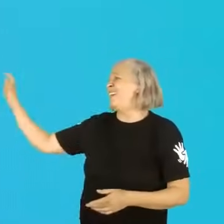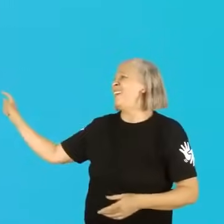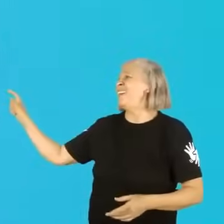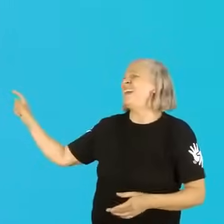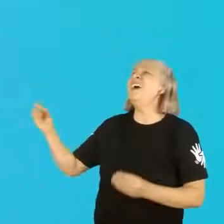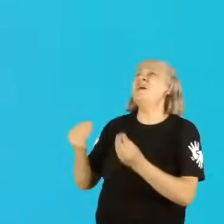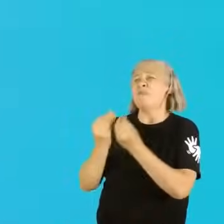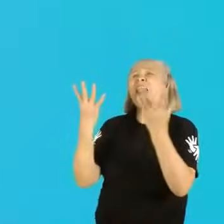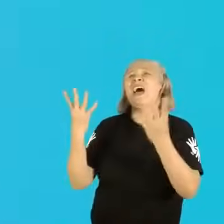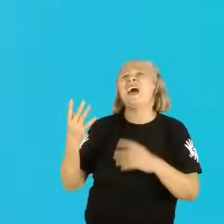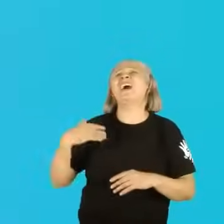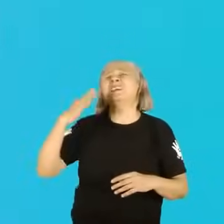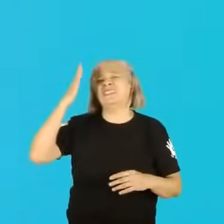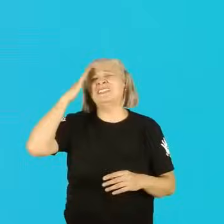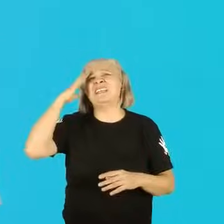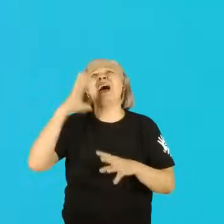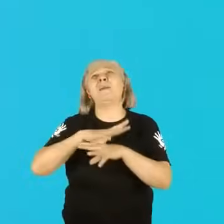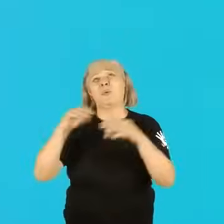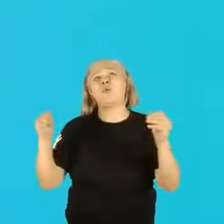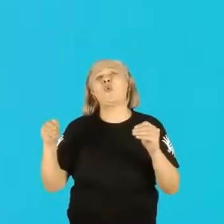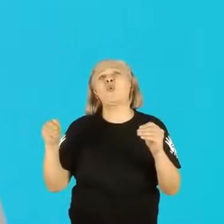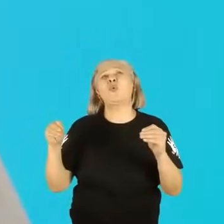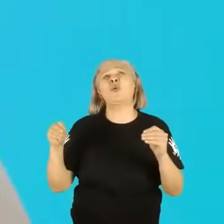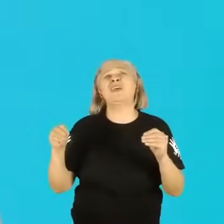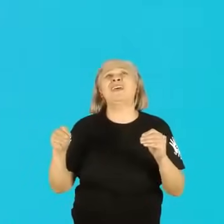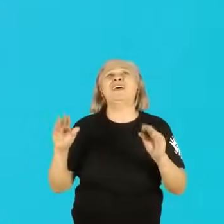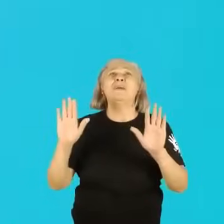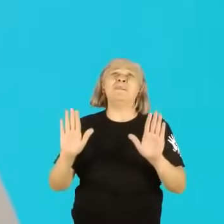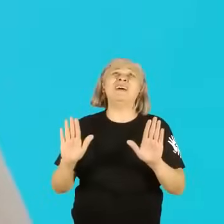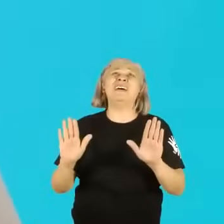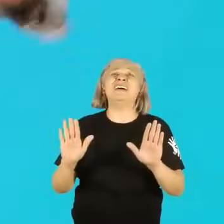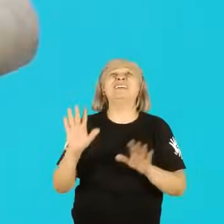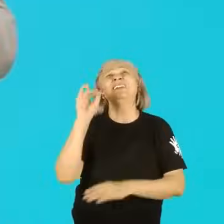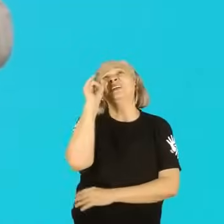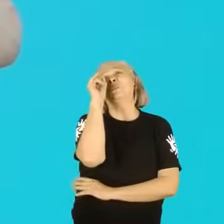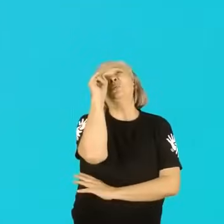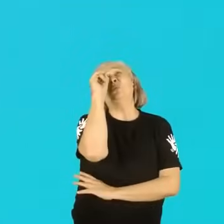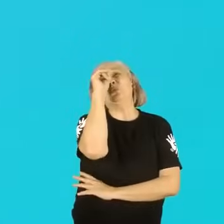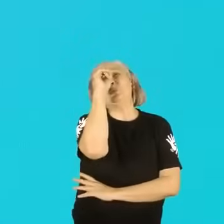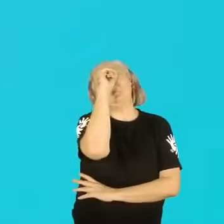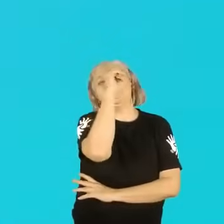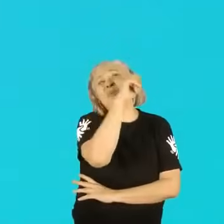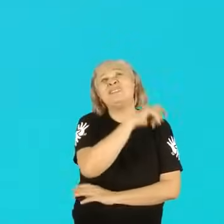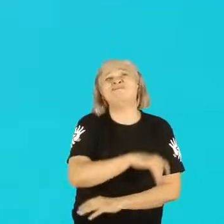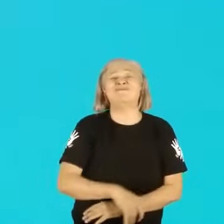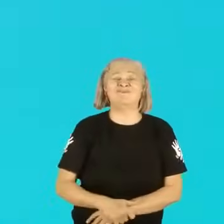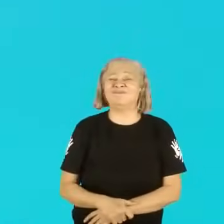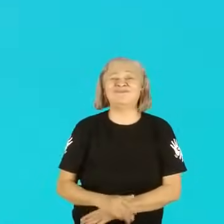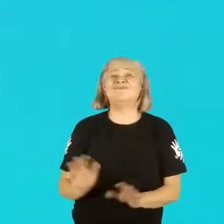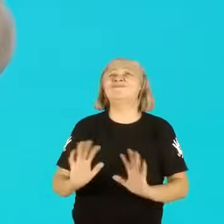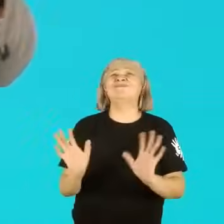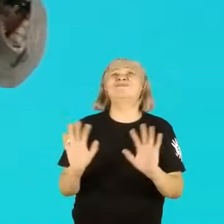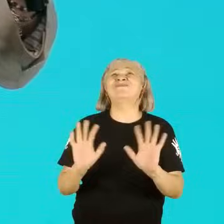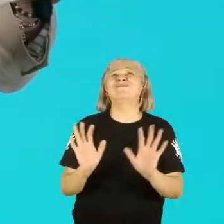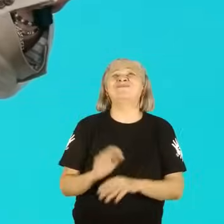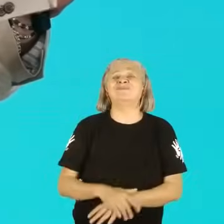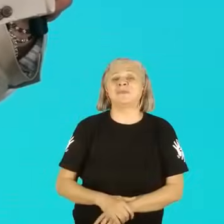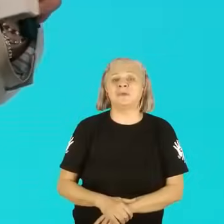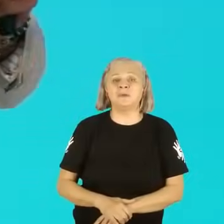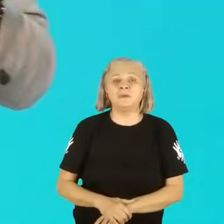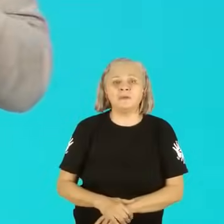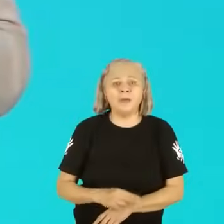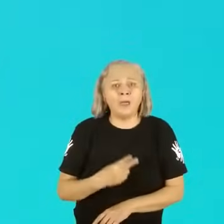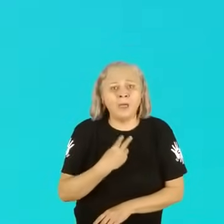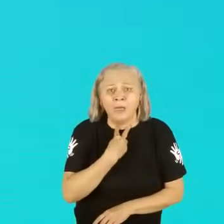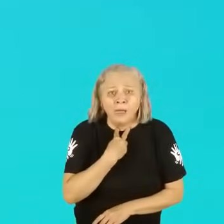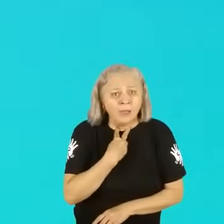de que ele pode mudar qualquer situação, mas diante do obstáculo, não tem jeito. Não é esse o discurso que